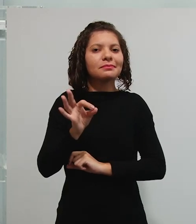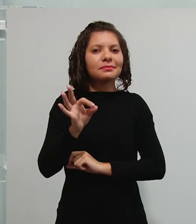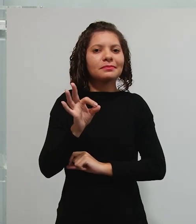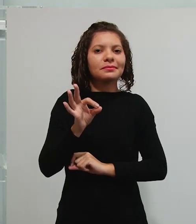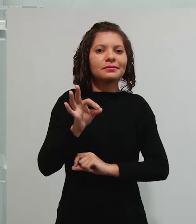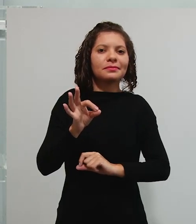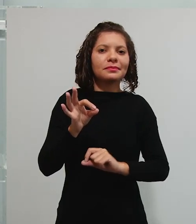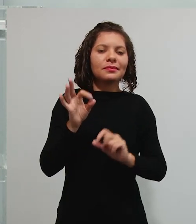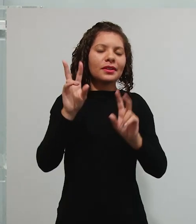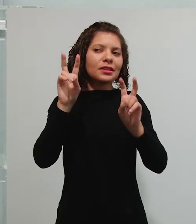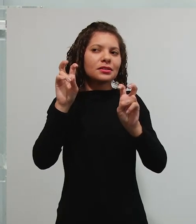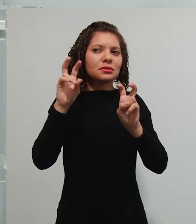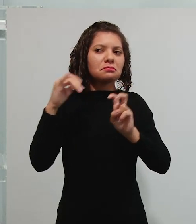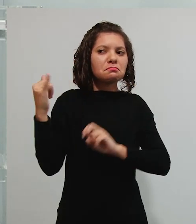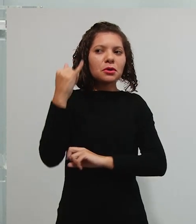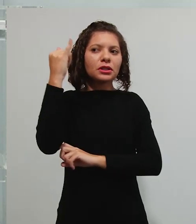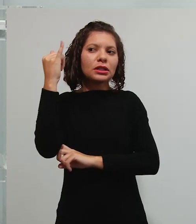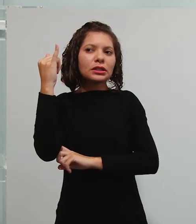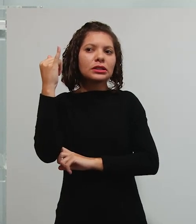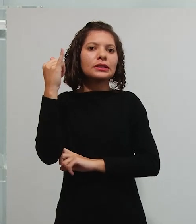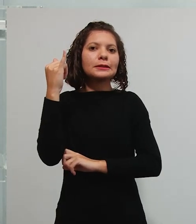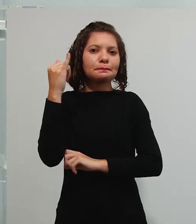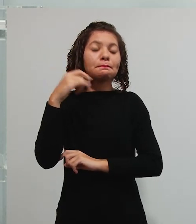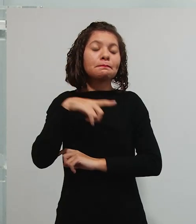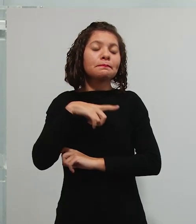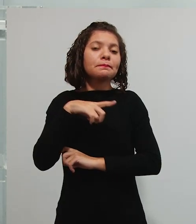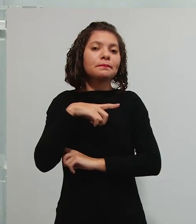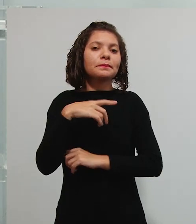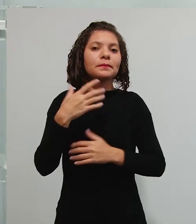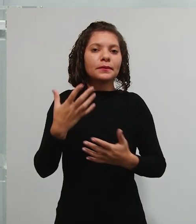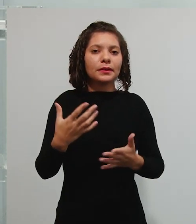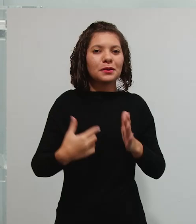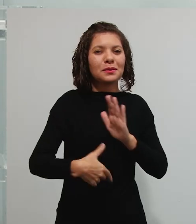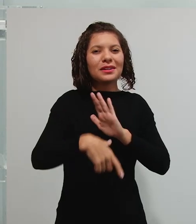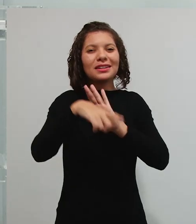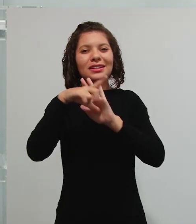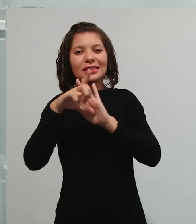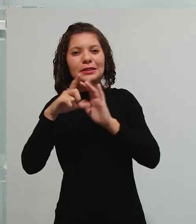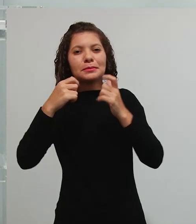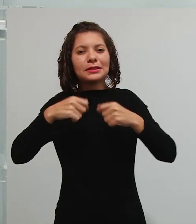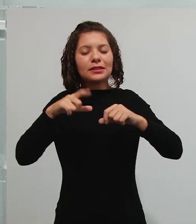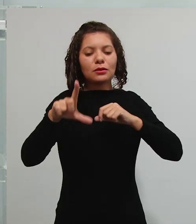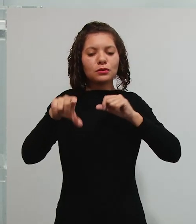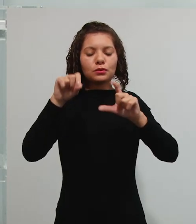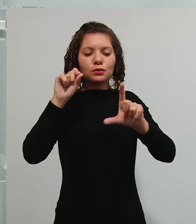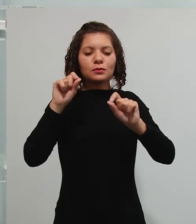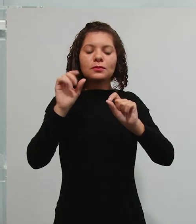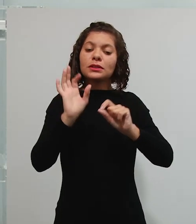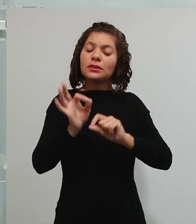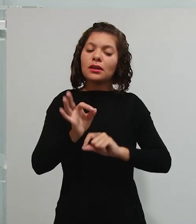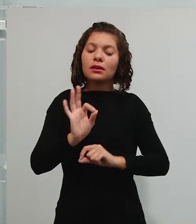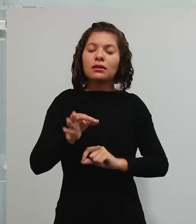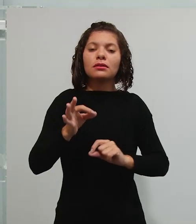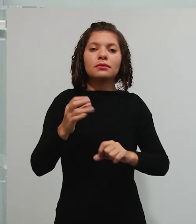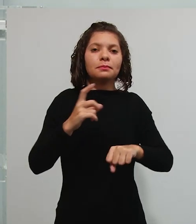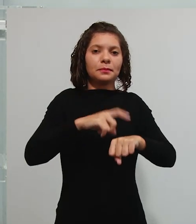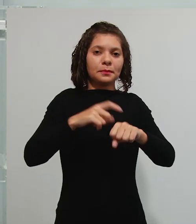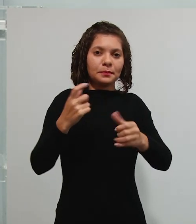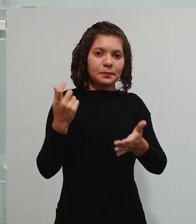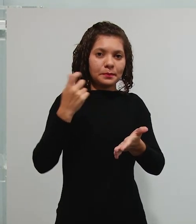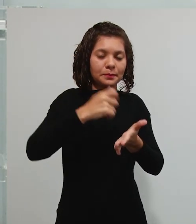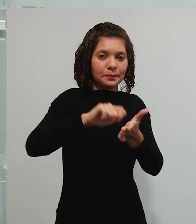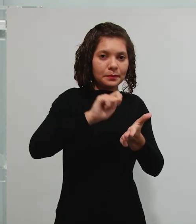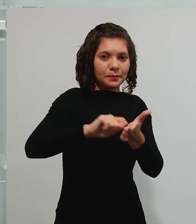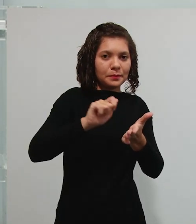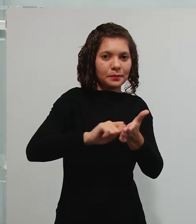mais importante para o objetivo deste texto. Então, escrever exige o tempo todo fazer escolhas. É por isso que o ato da escrita